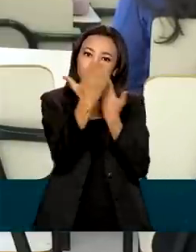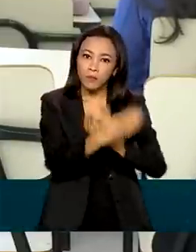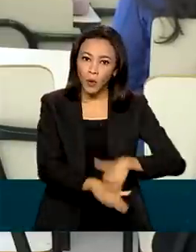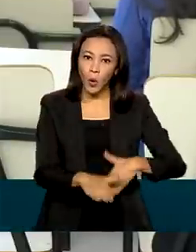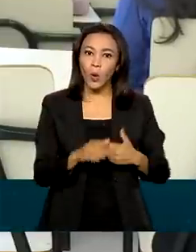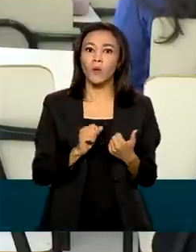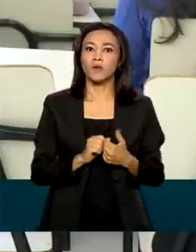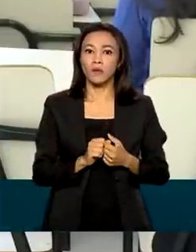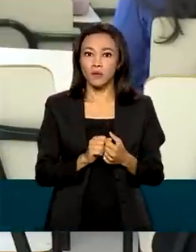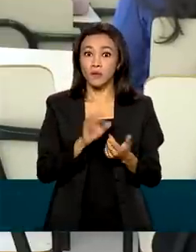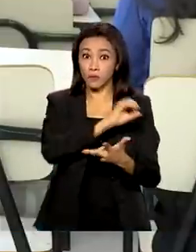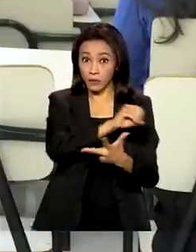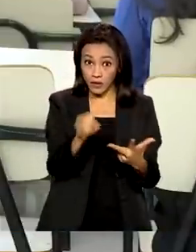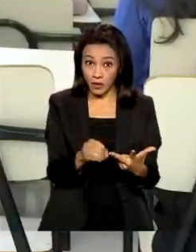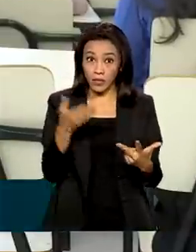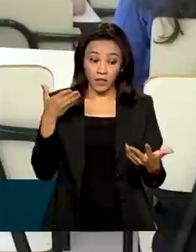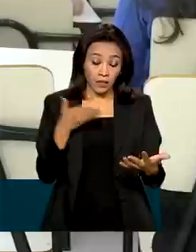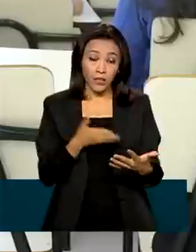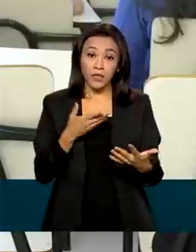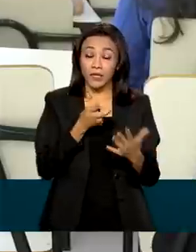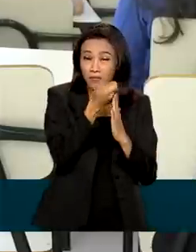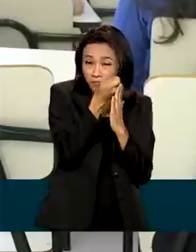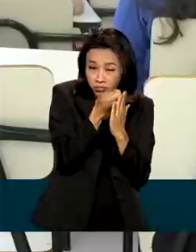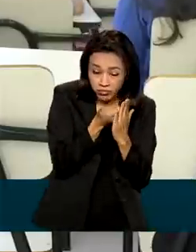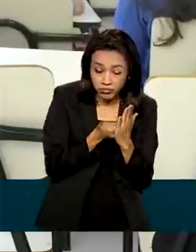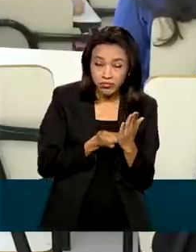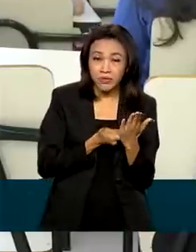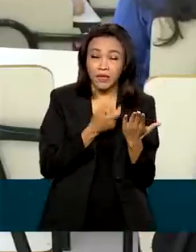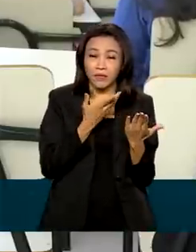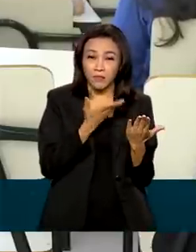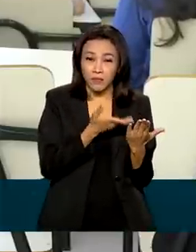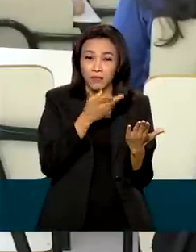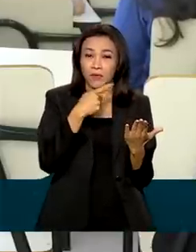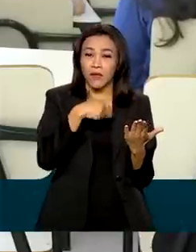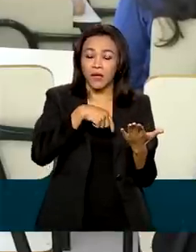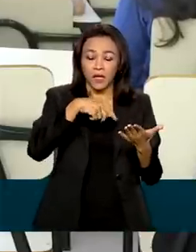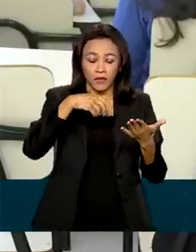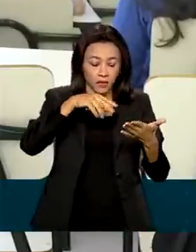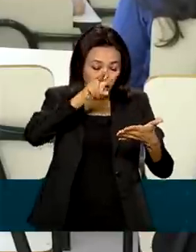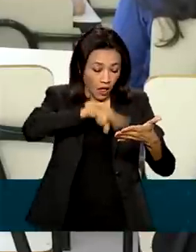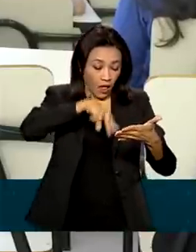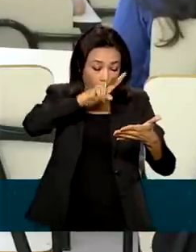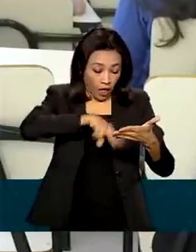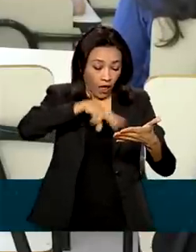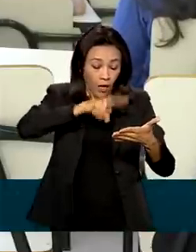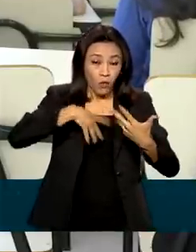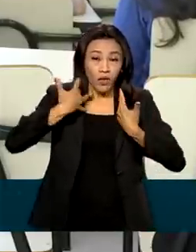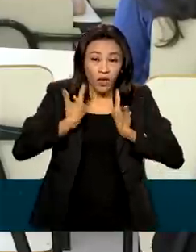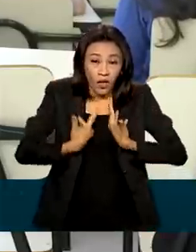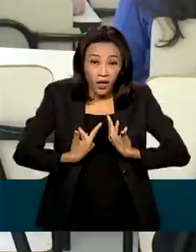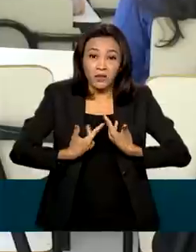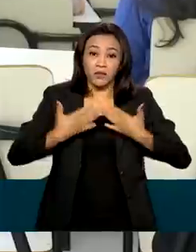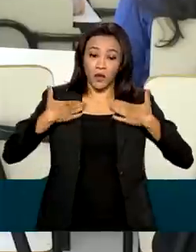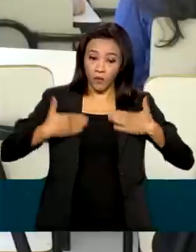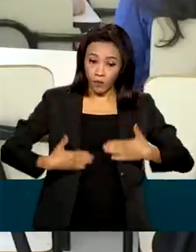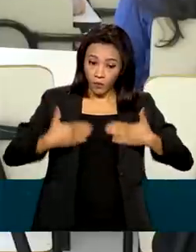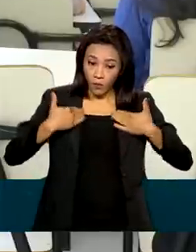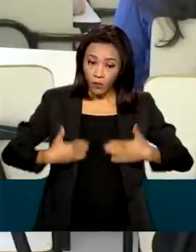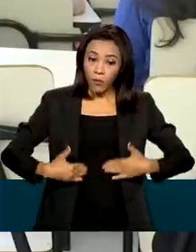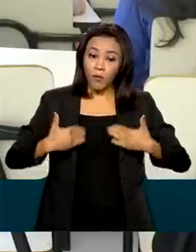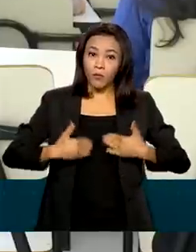interpretação que o Enem é muito importante pega muito nisso o que mais cansa mesmo é o físico então é treinar sabe